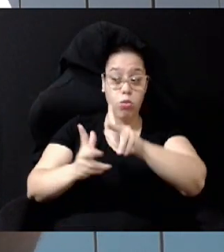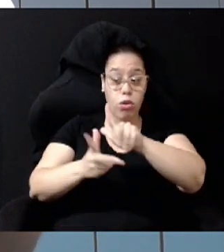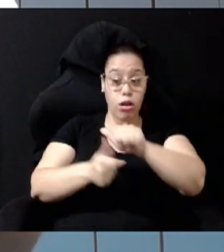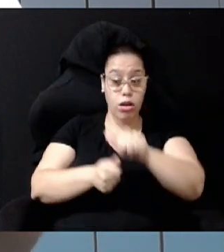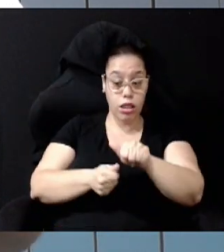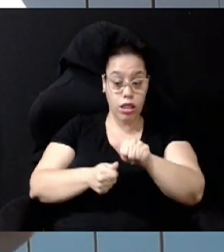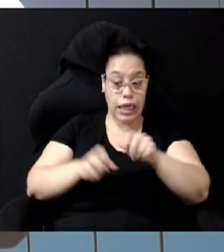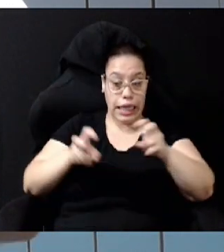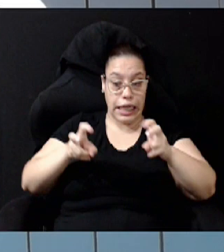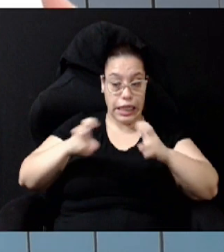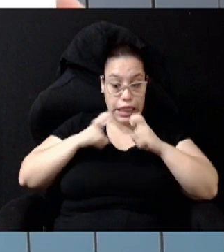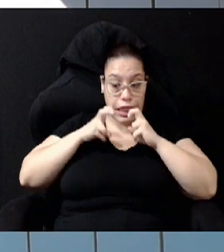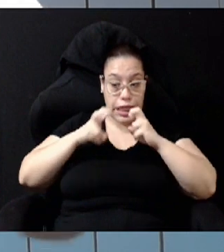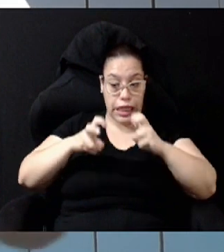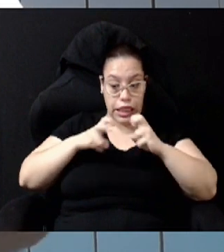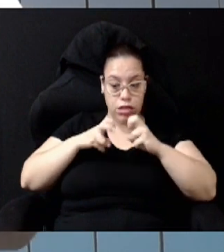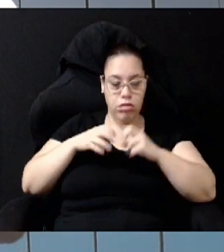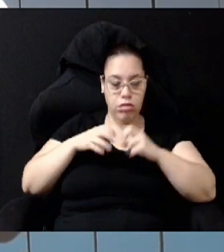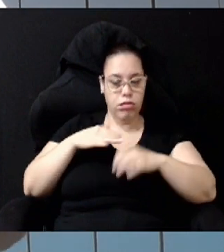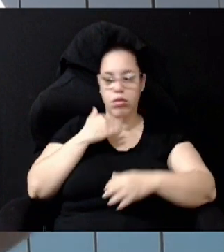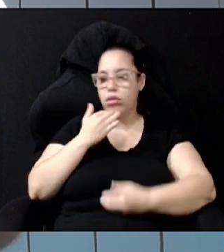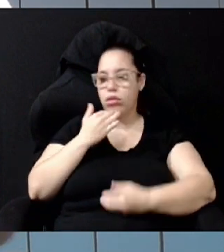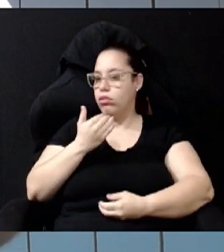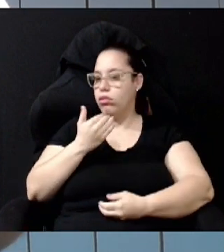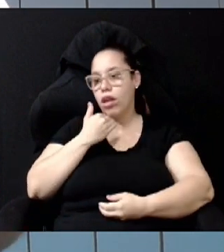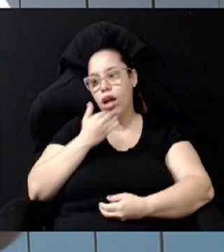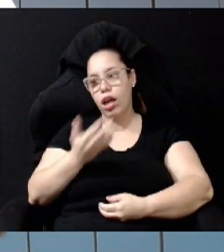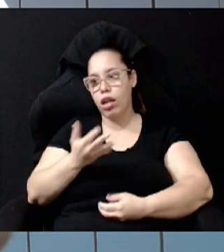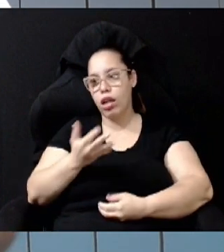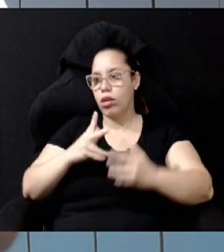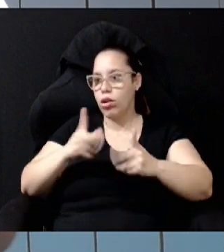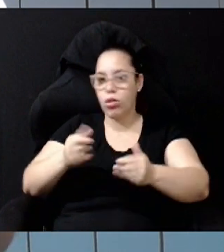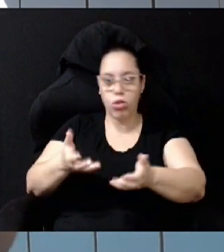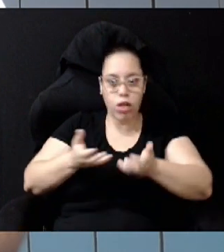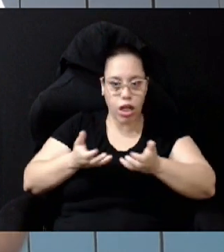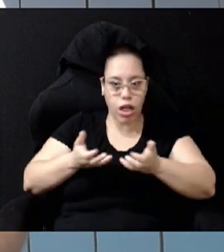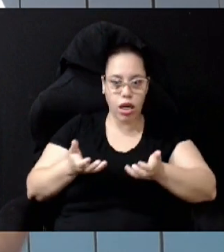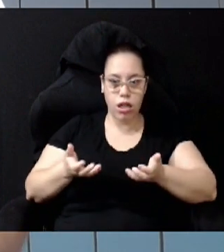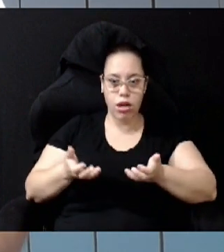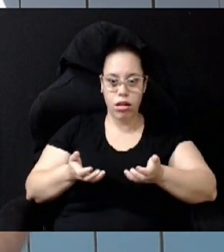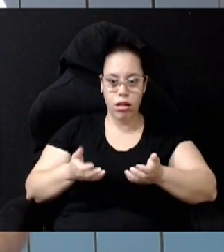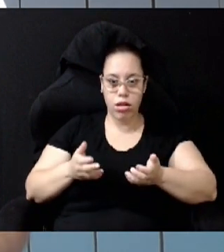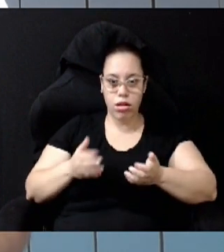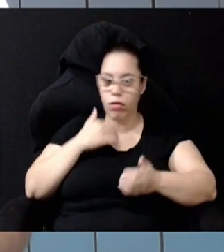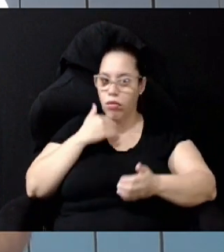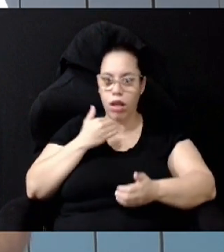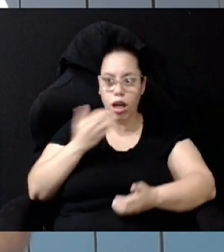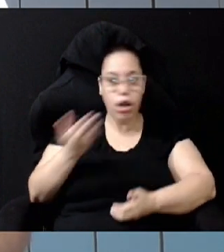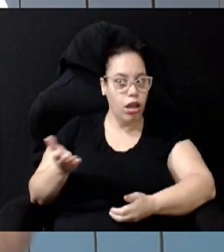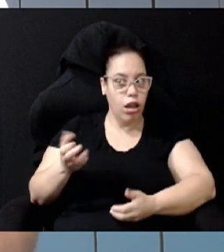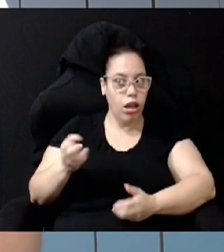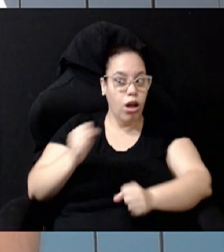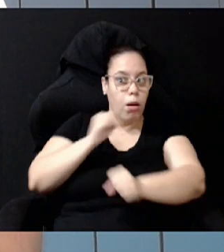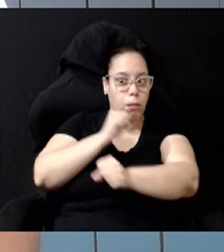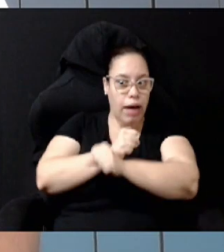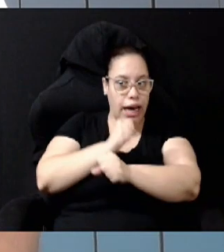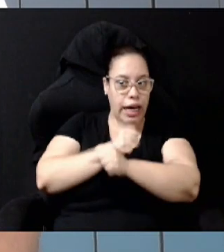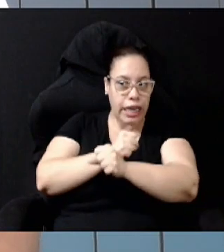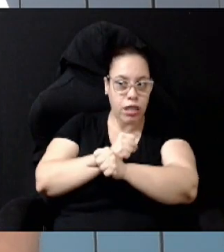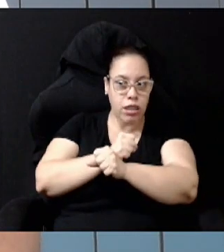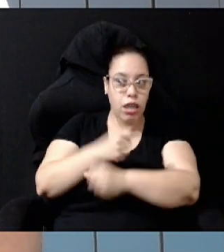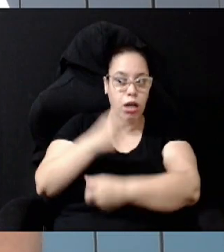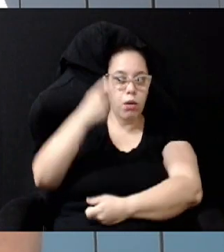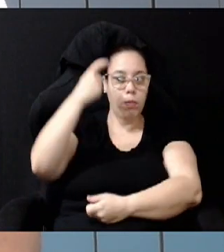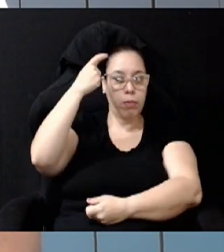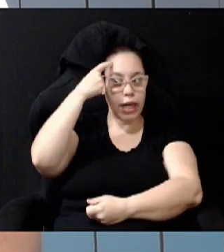olha, não dá para suprir tudo o que vocês querem. Não dá. Então, é preciso parar um pouco. Entende? Então, acho que a emergência